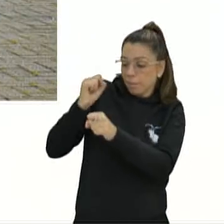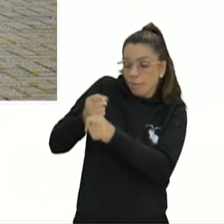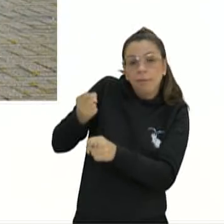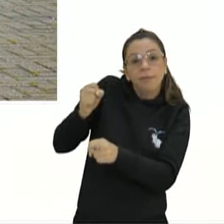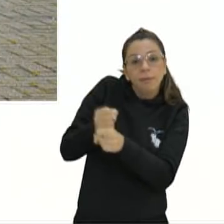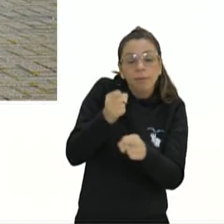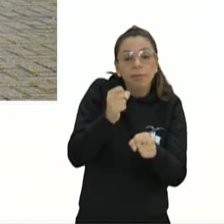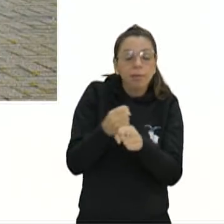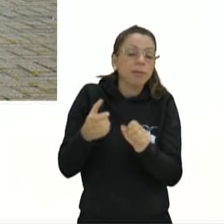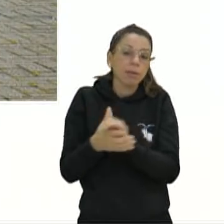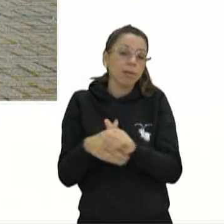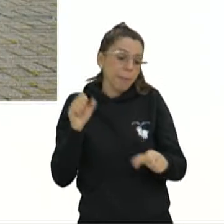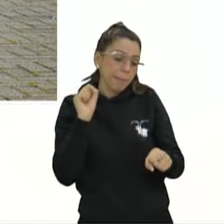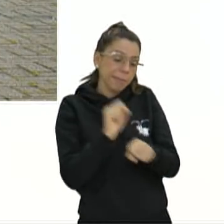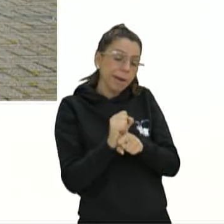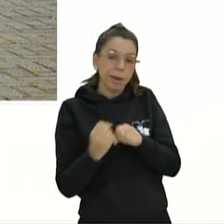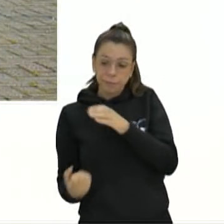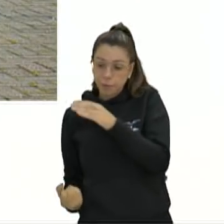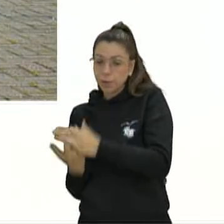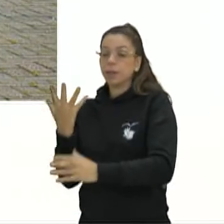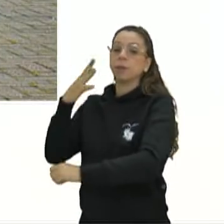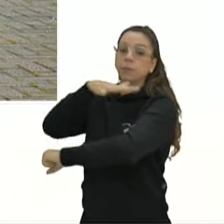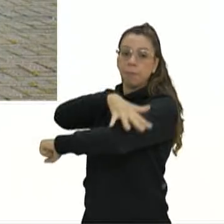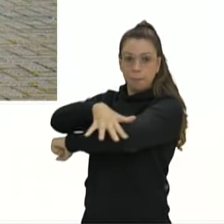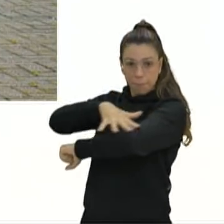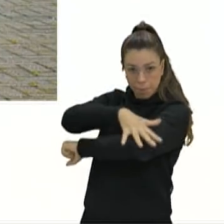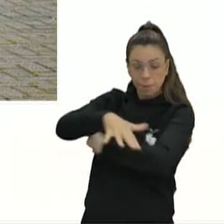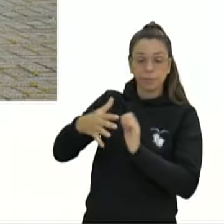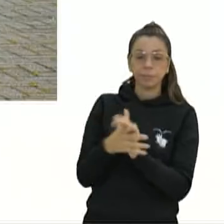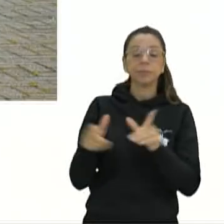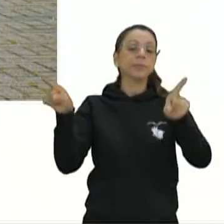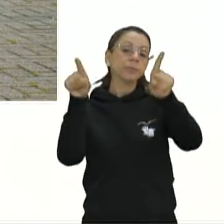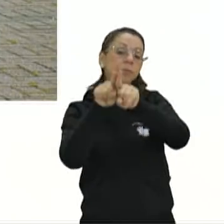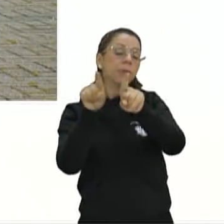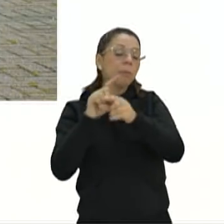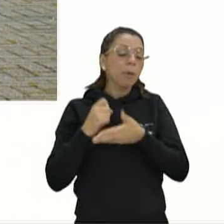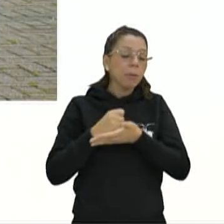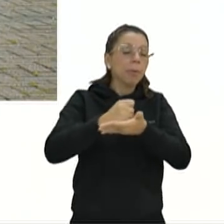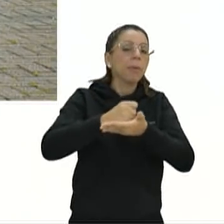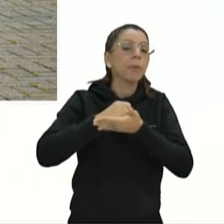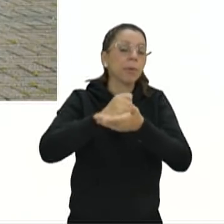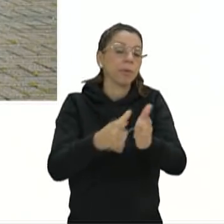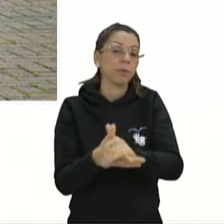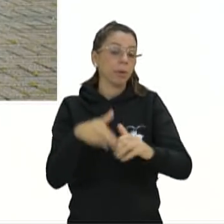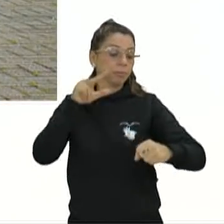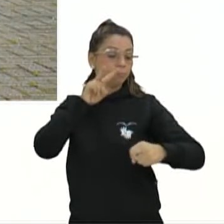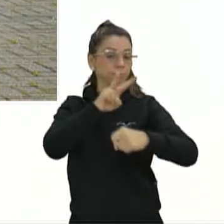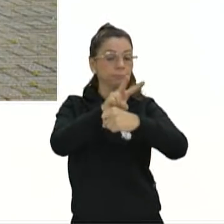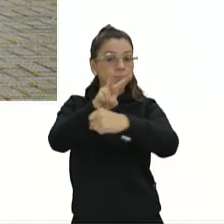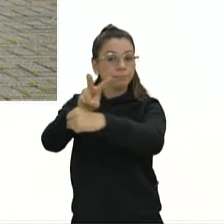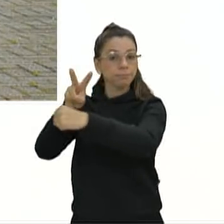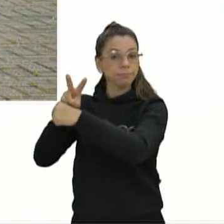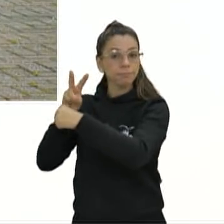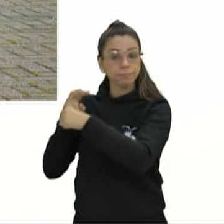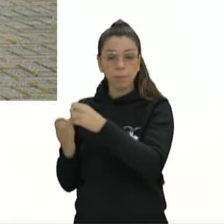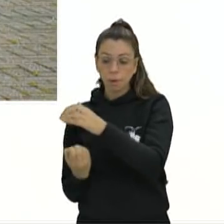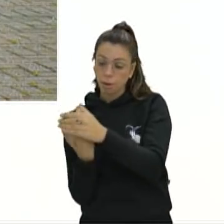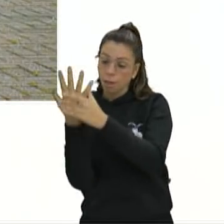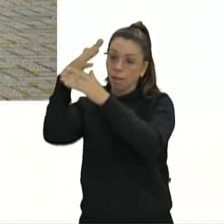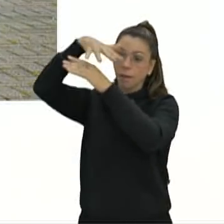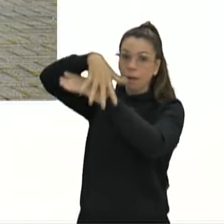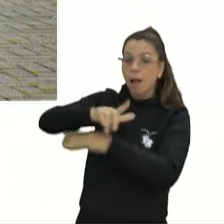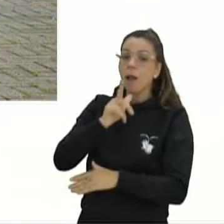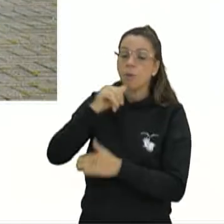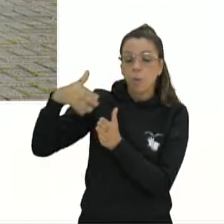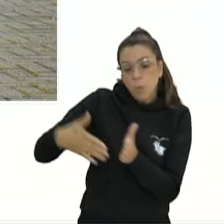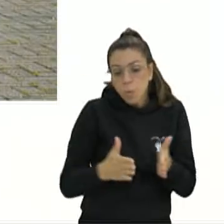foram desativadas e esse parque foi construído. Ele também ajuda na conservação da nascente do Rio Barigui,